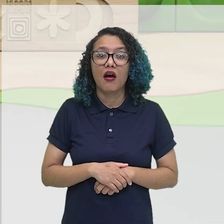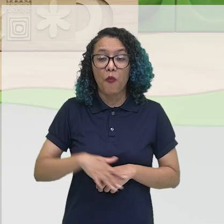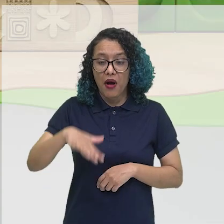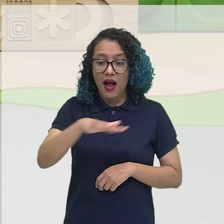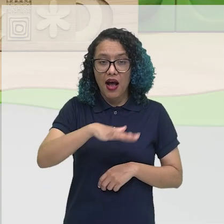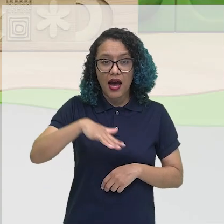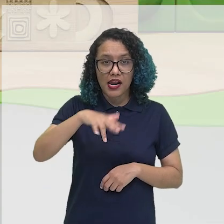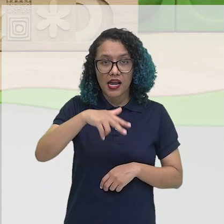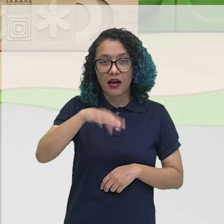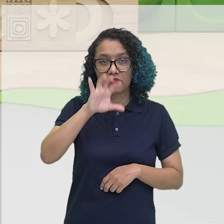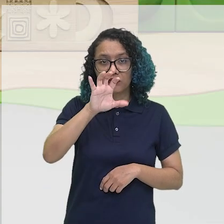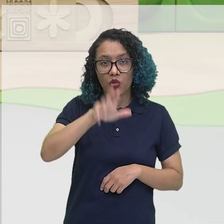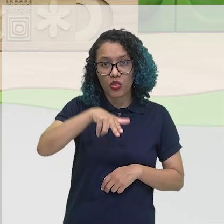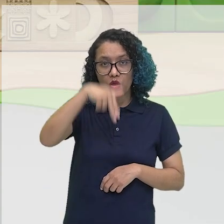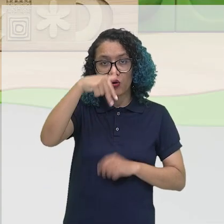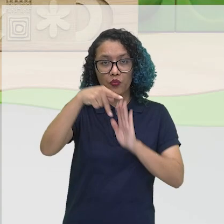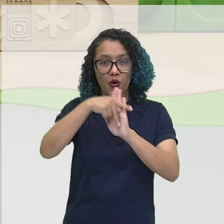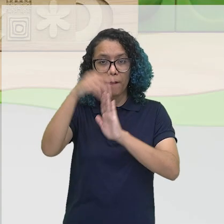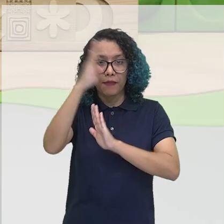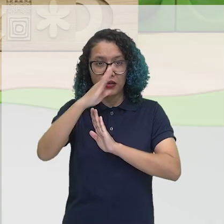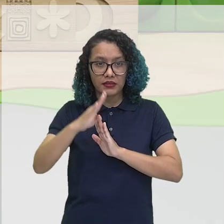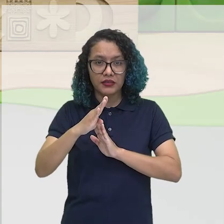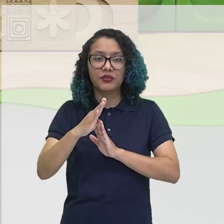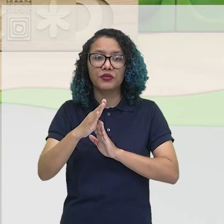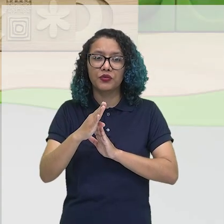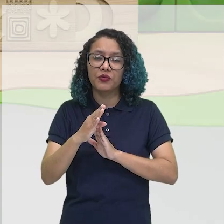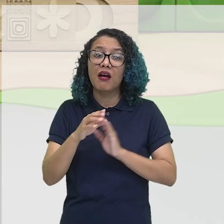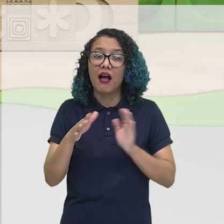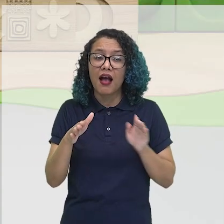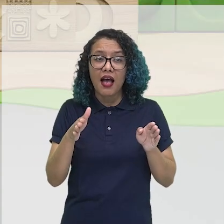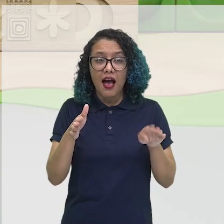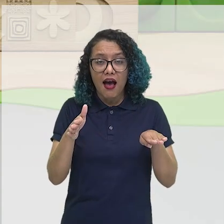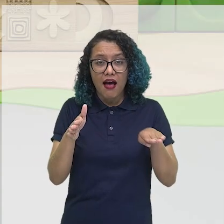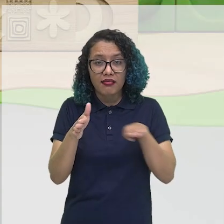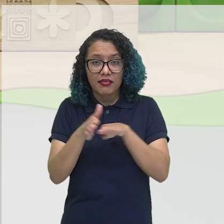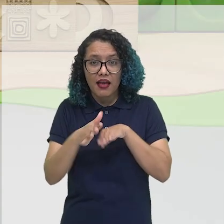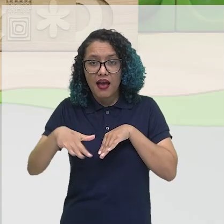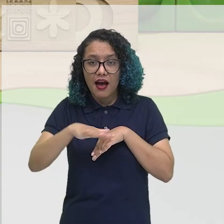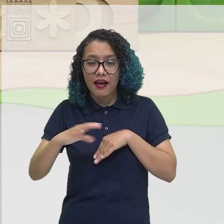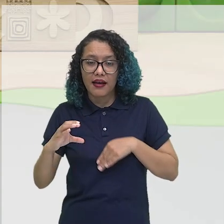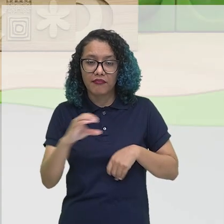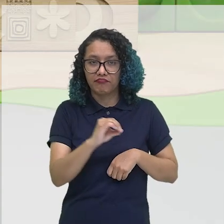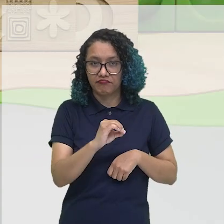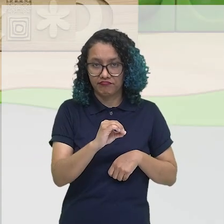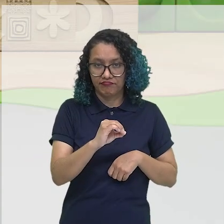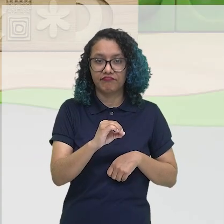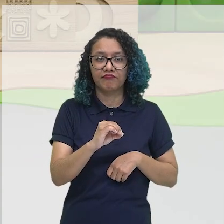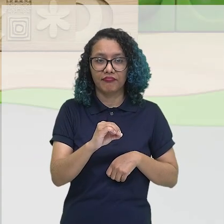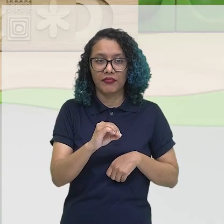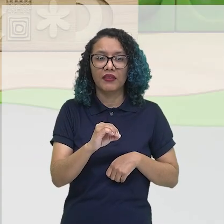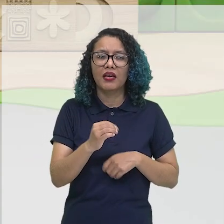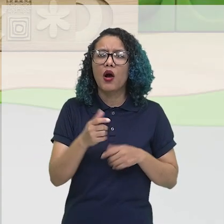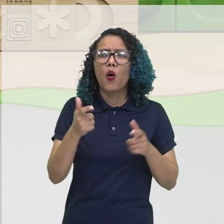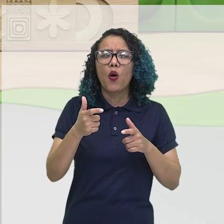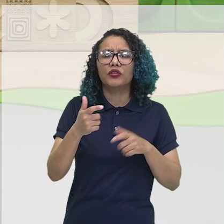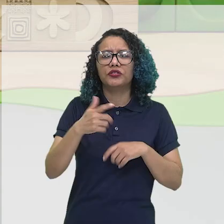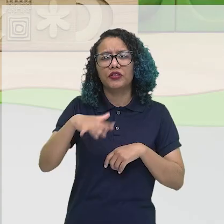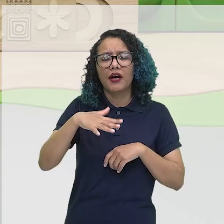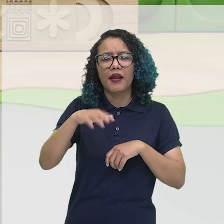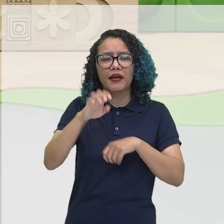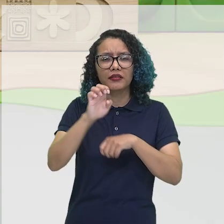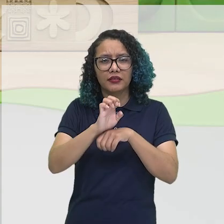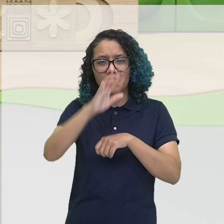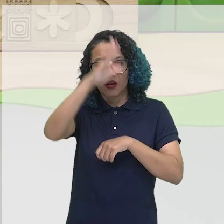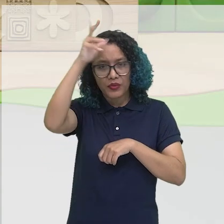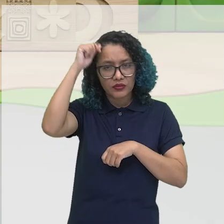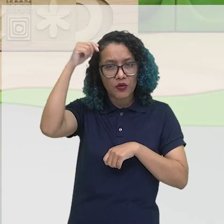do Brasil, estendendo-se até o centro-oeste, envolvendo os estados do Amazonas,